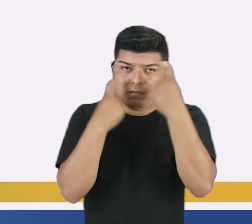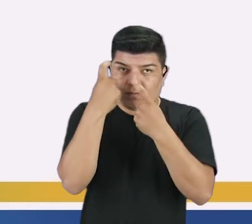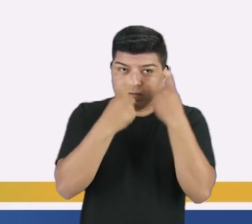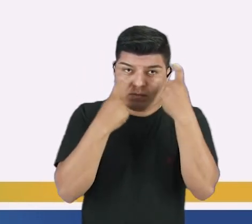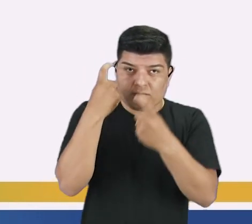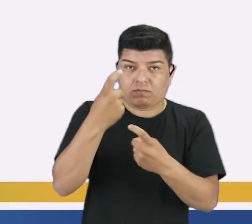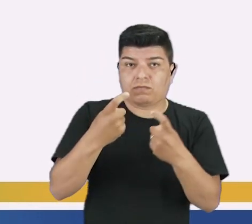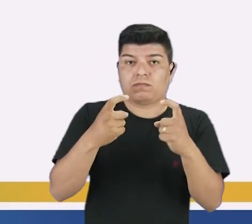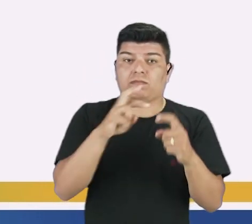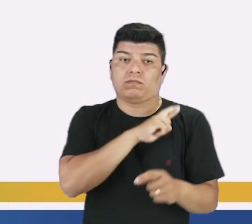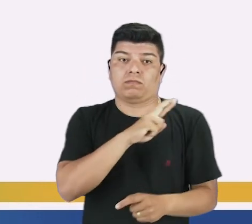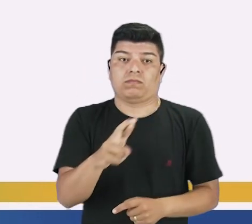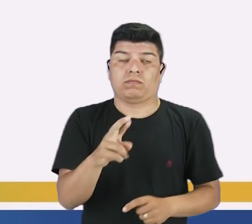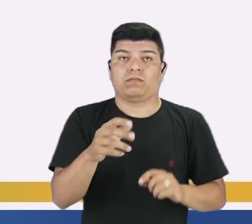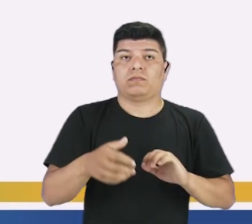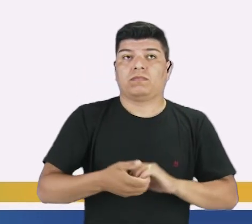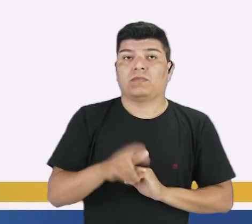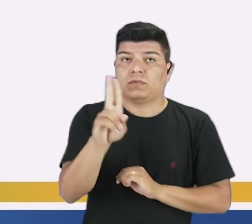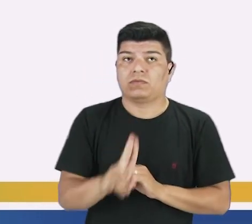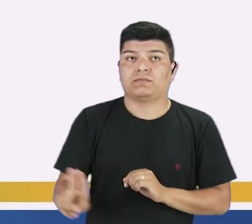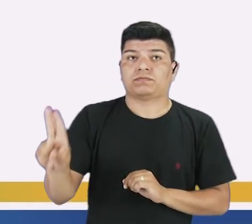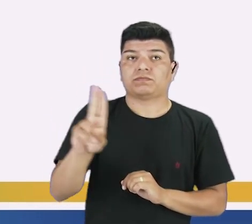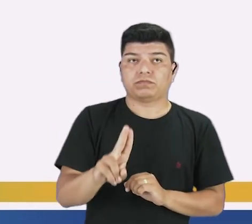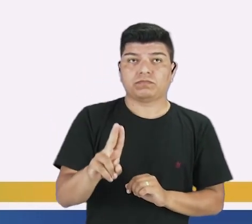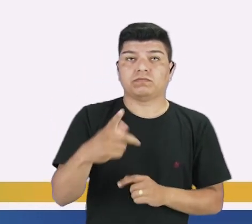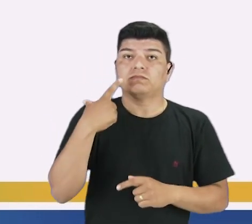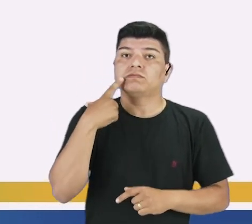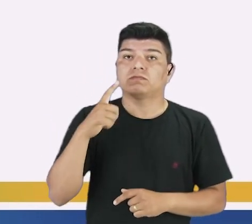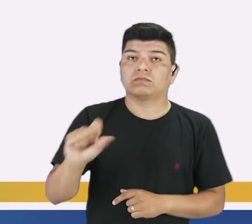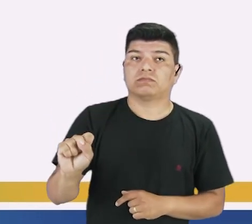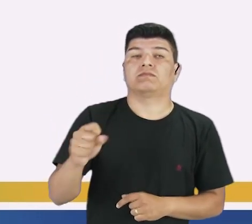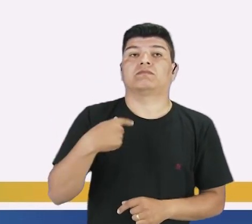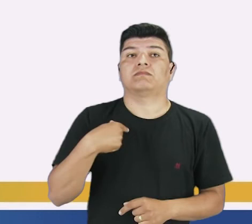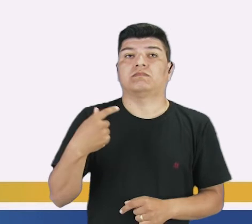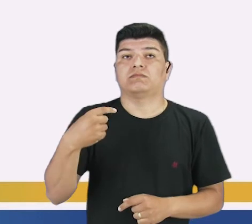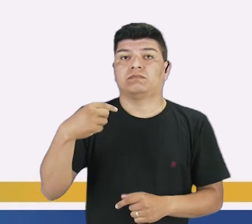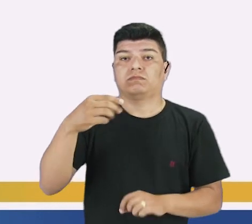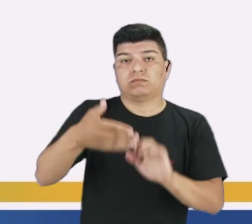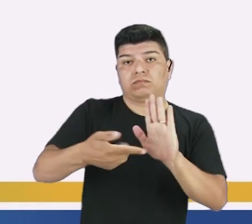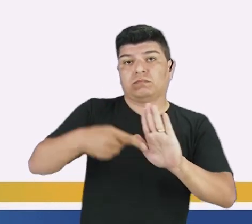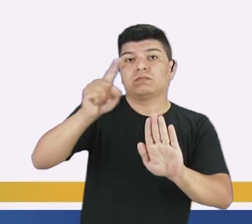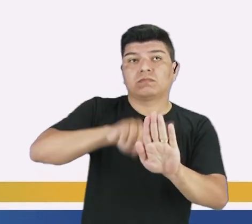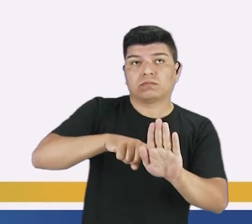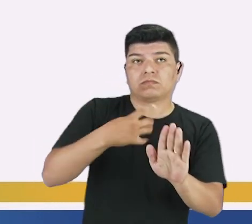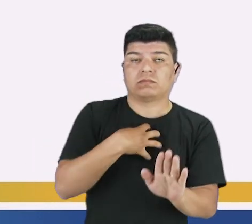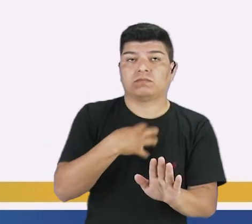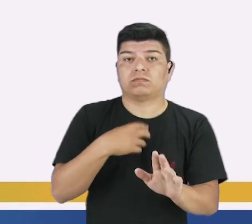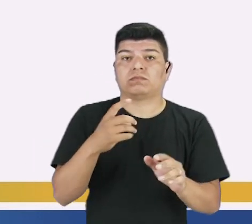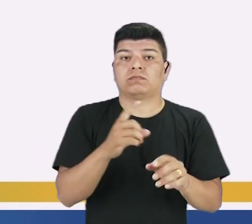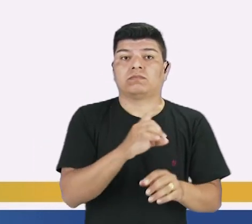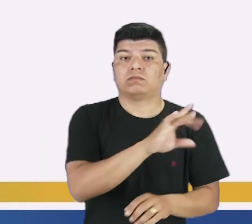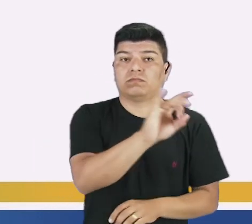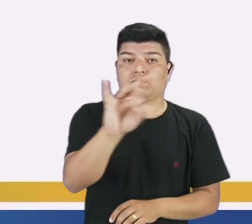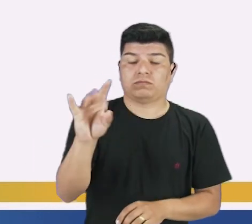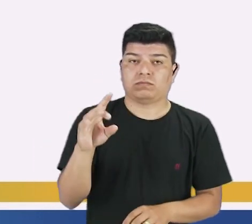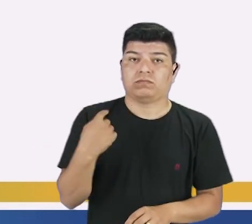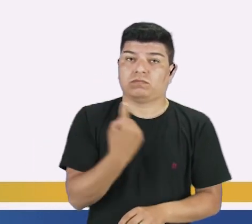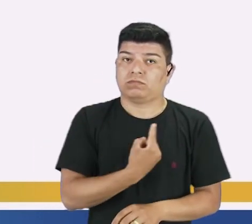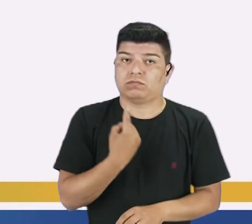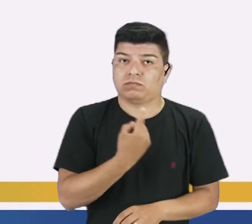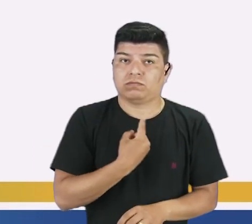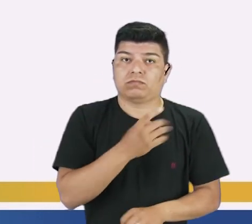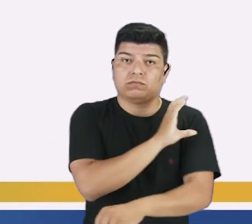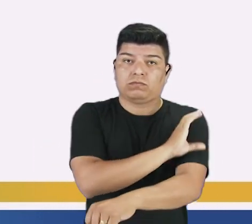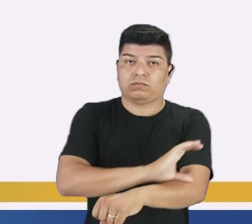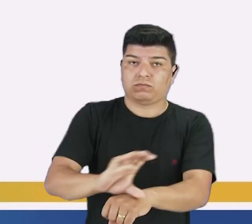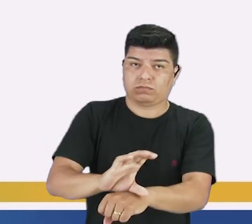aspectos religiosos. A utilização da linguagem metafórica para expressar sentimentos individuais e culto à